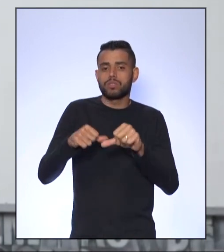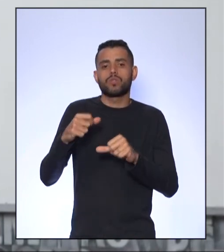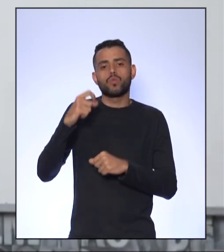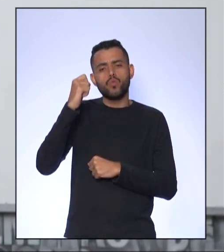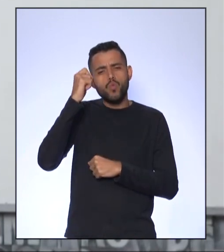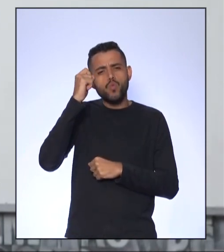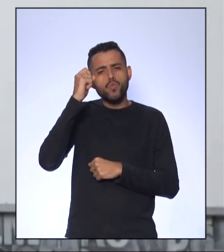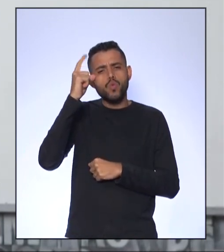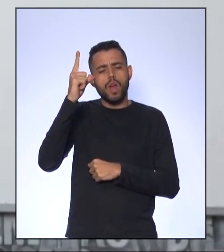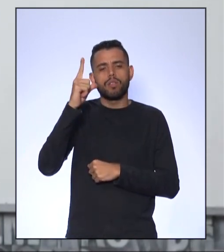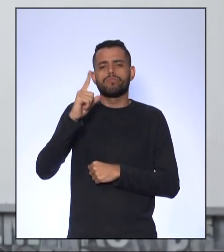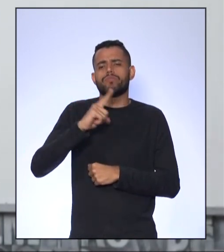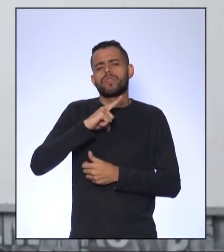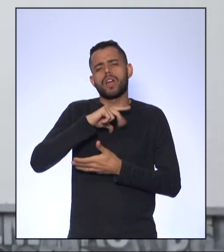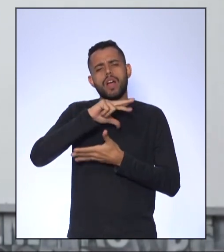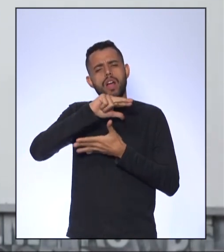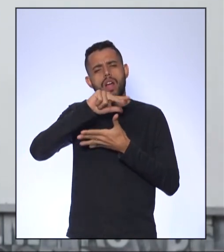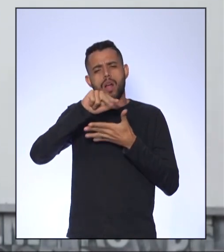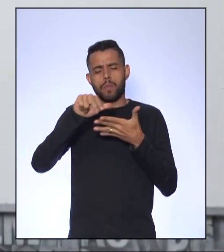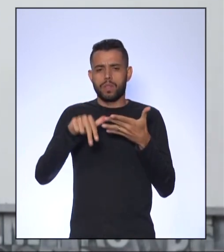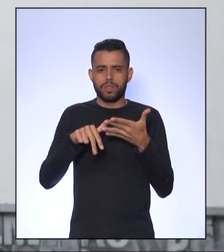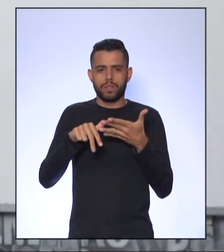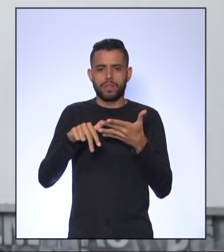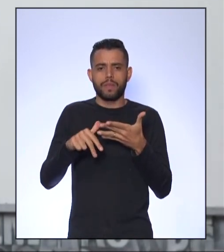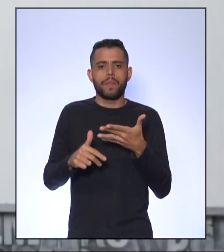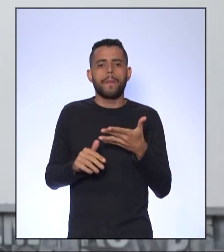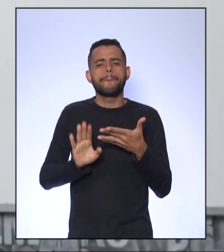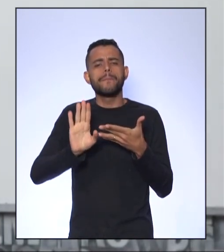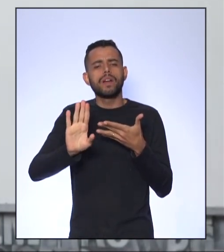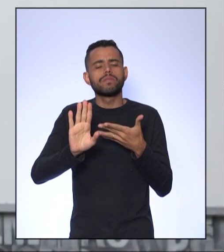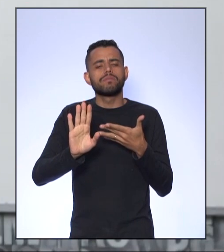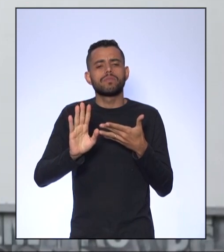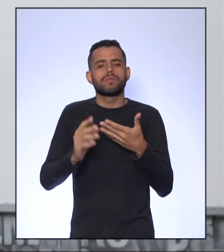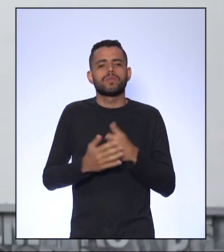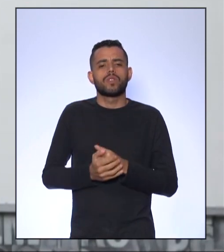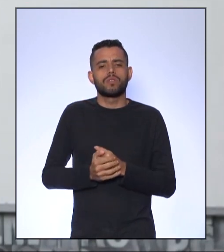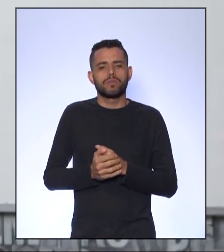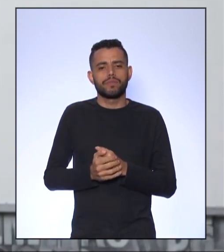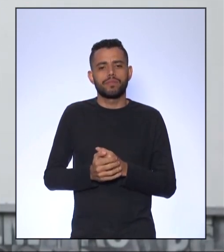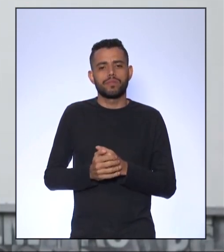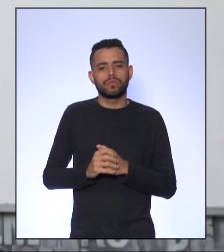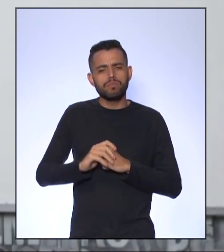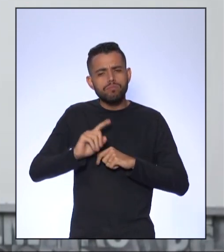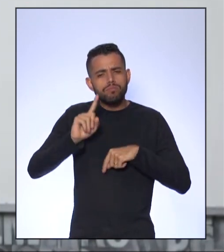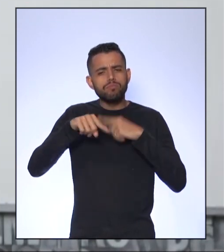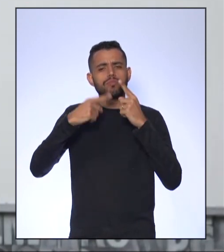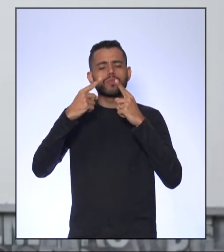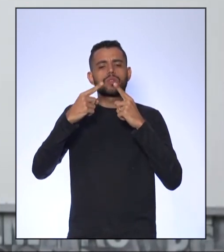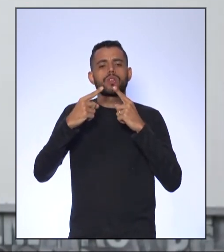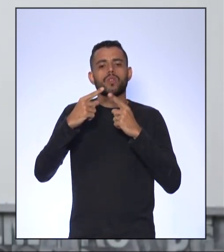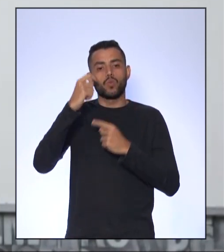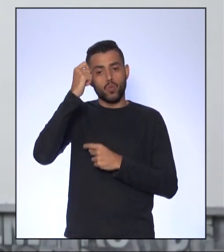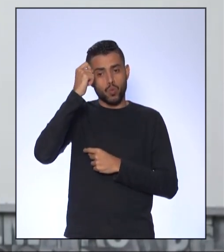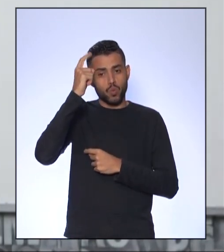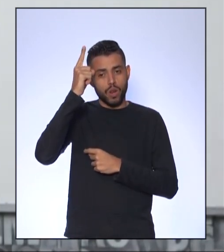são amplas. E aí vem um detalhe. O renascimento cultural